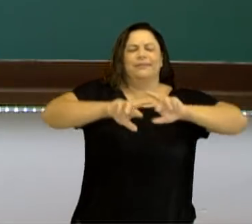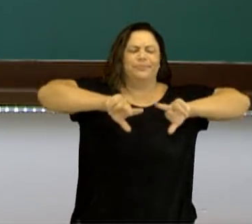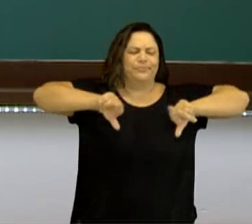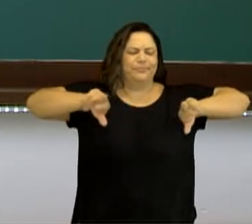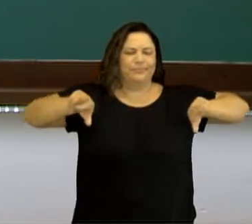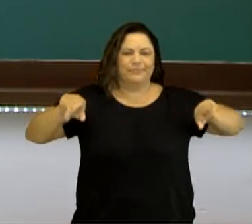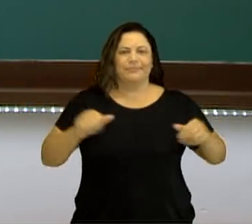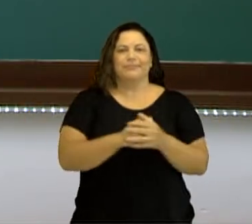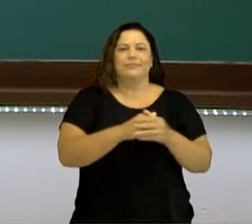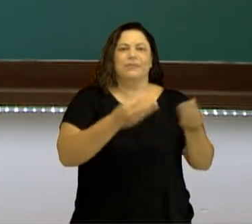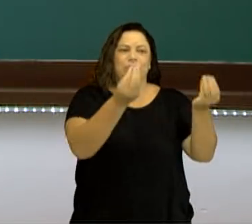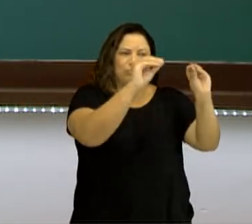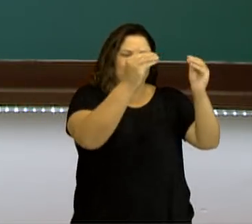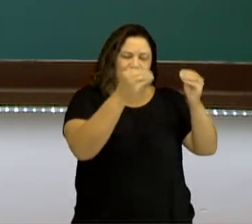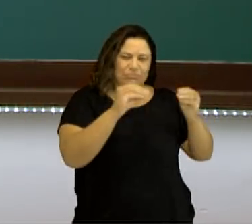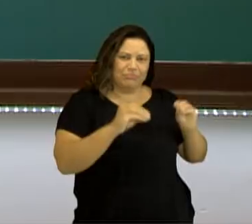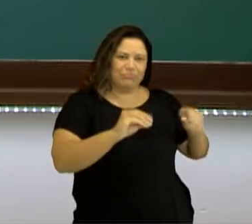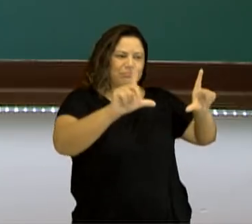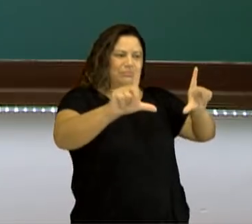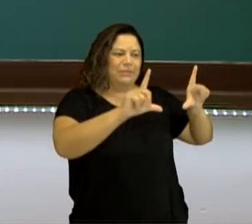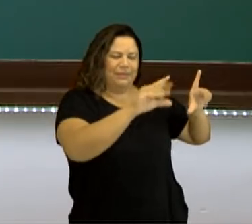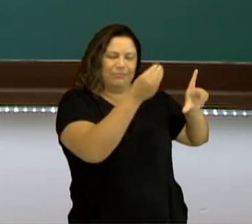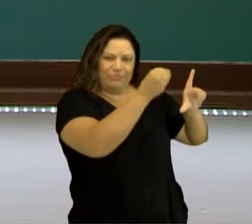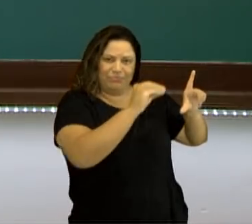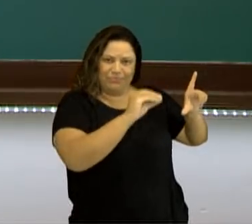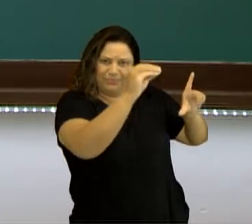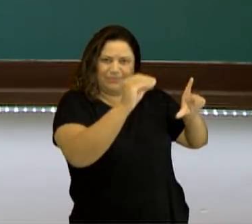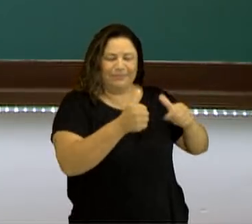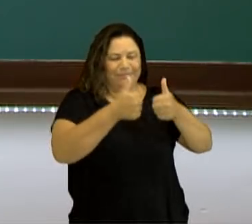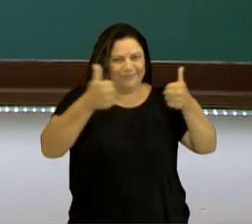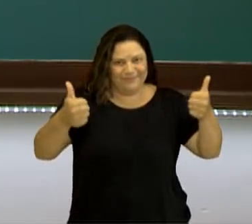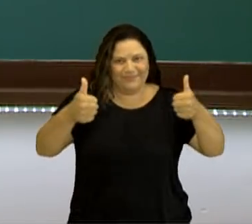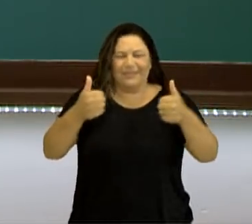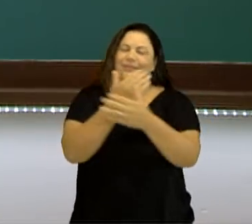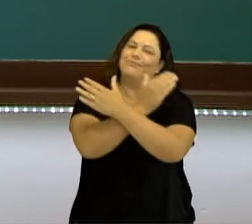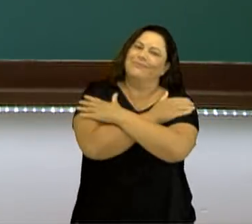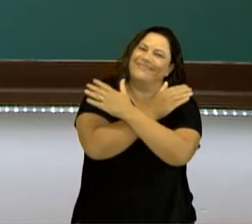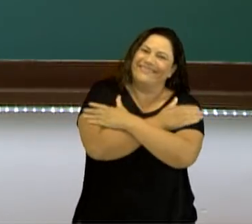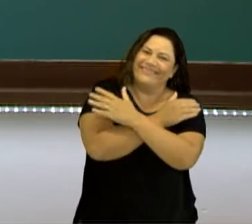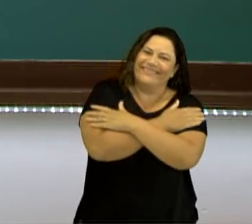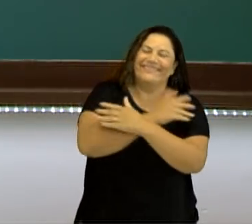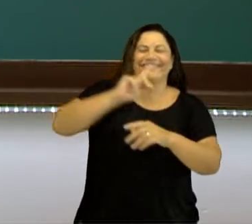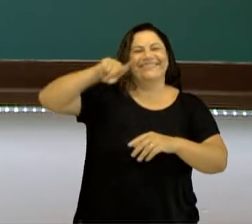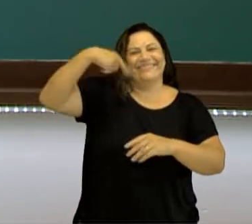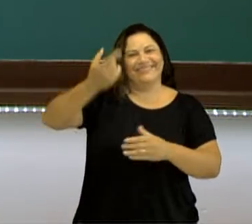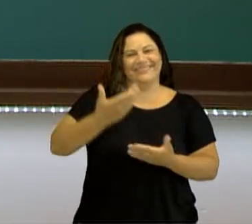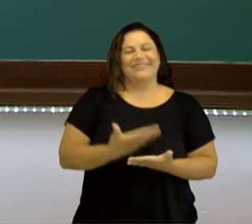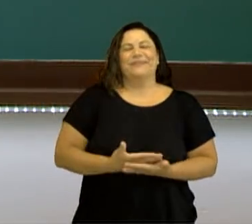intimamente condicionados às informações que estão nos elementos. Fica aqui um grande abraço e até breve.